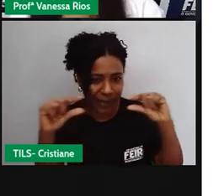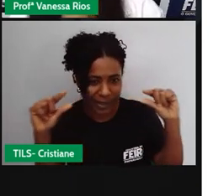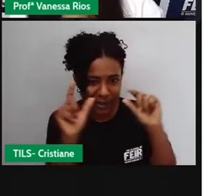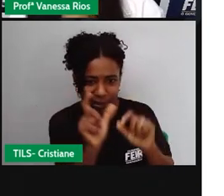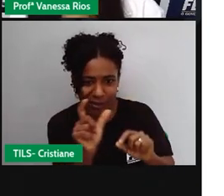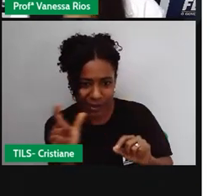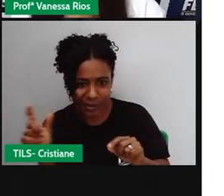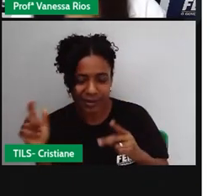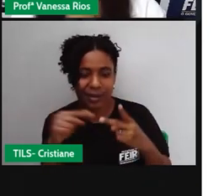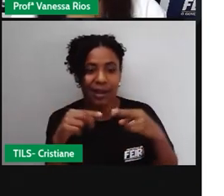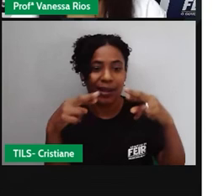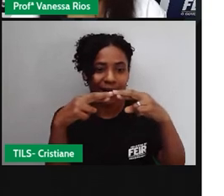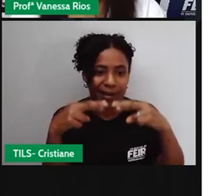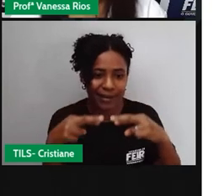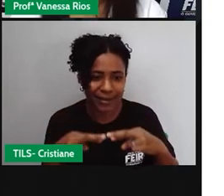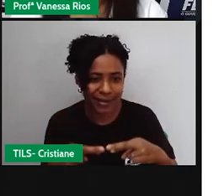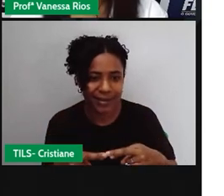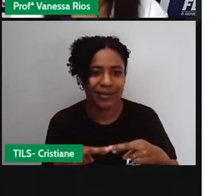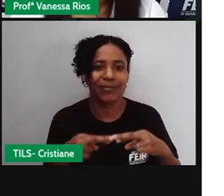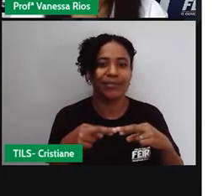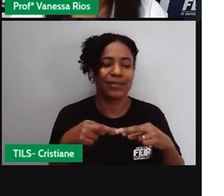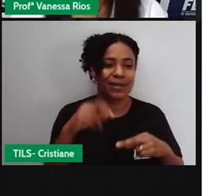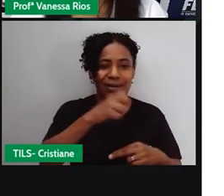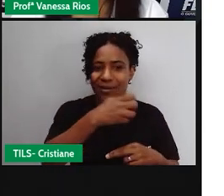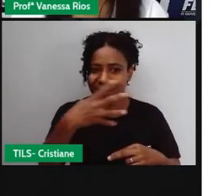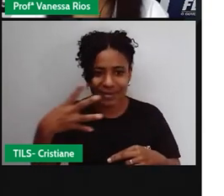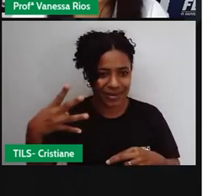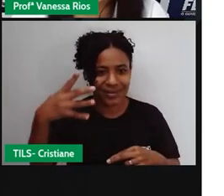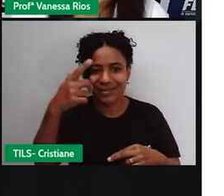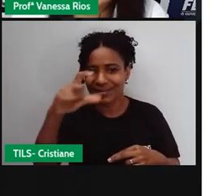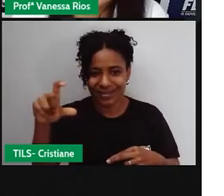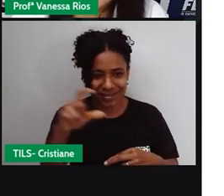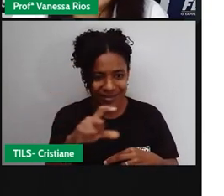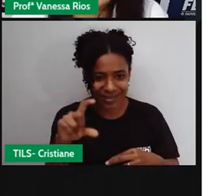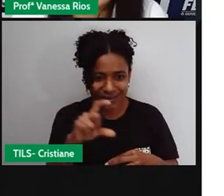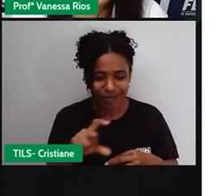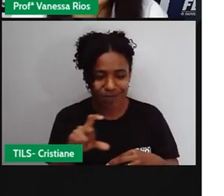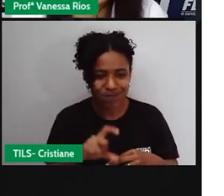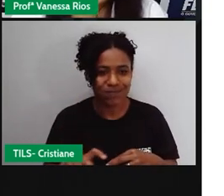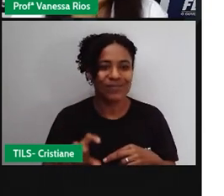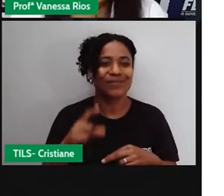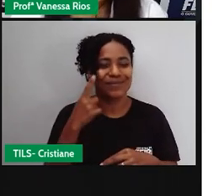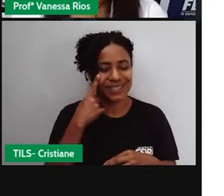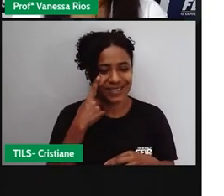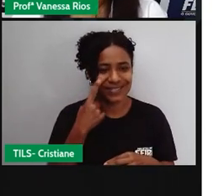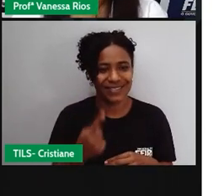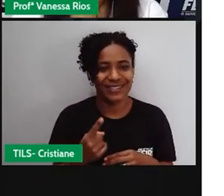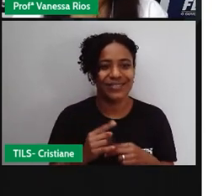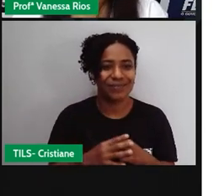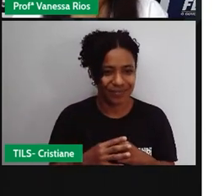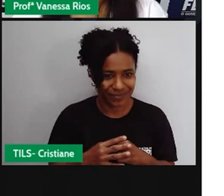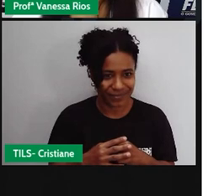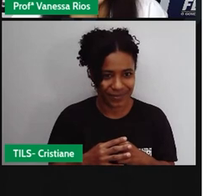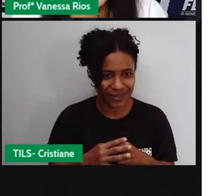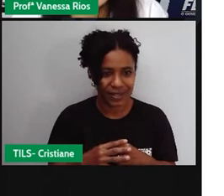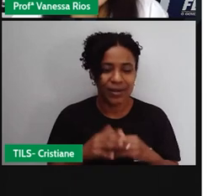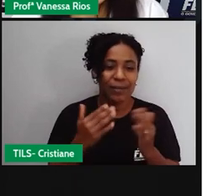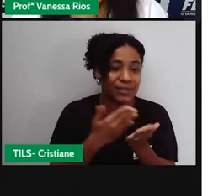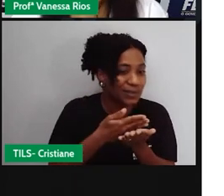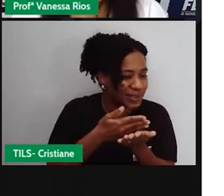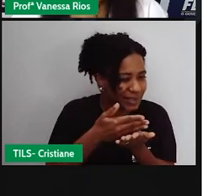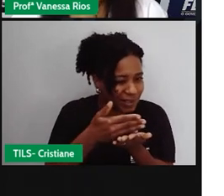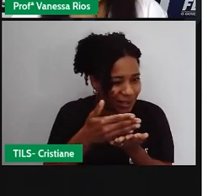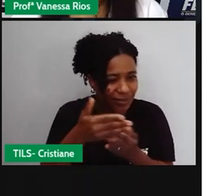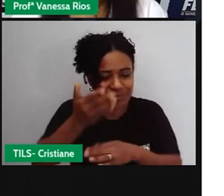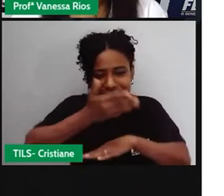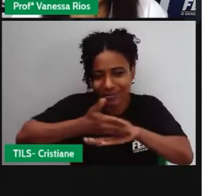observando a rima, observando a combinação, a quantidade dos versos. Mas, assim, é tudo muito inicial.